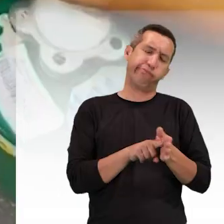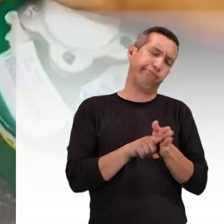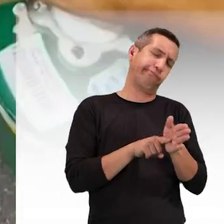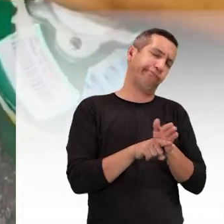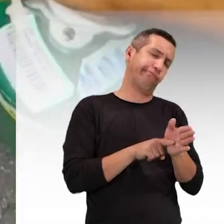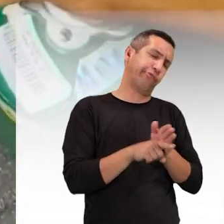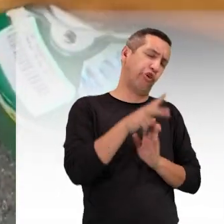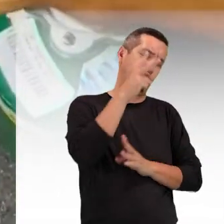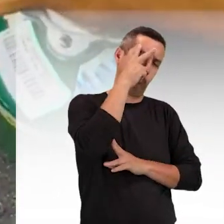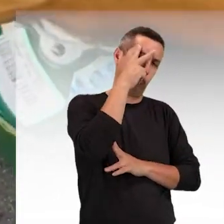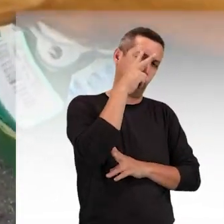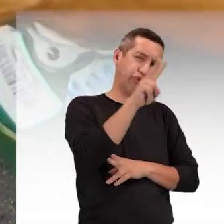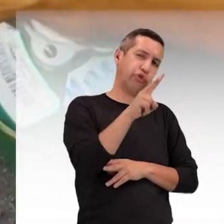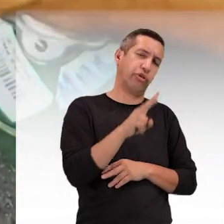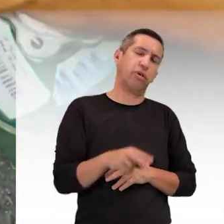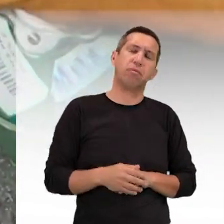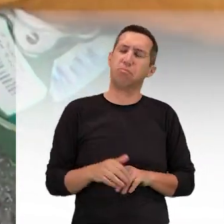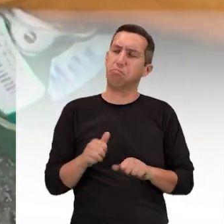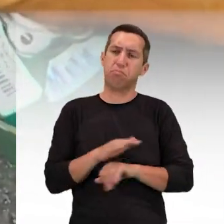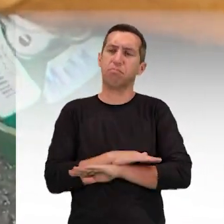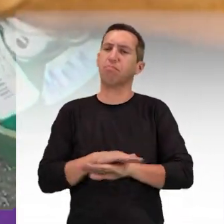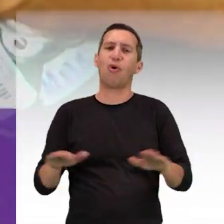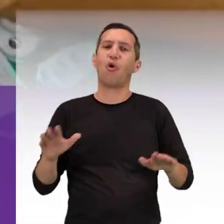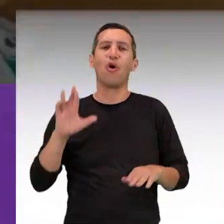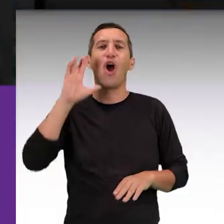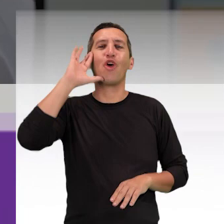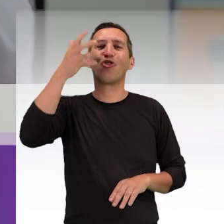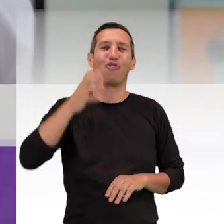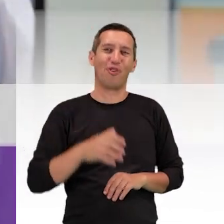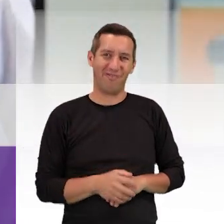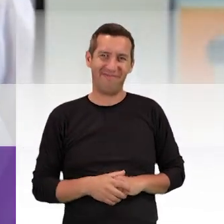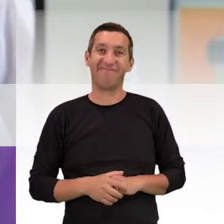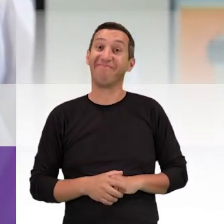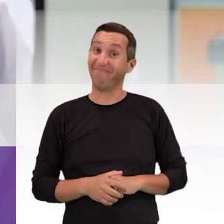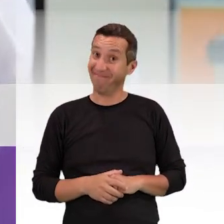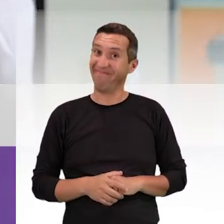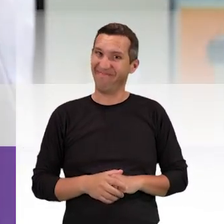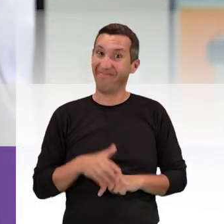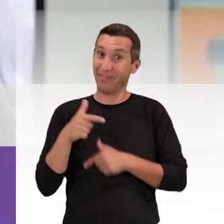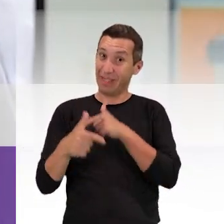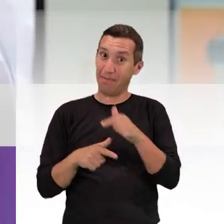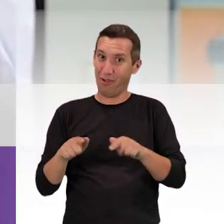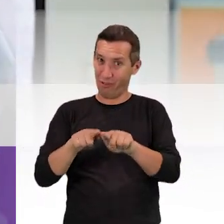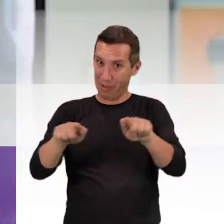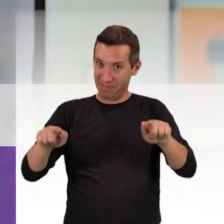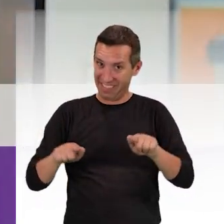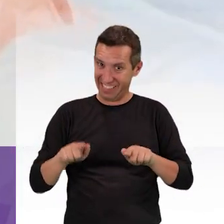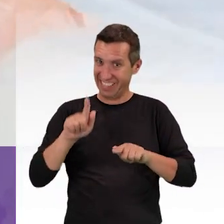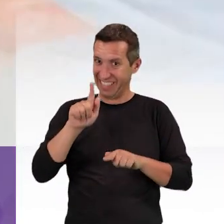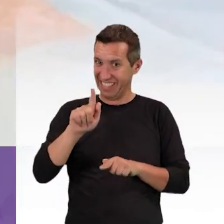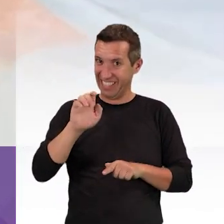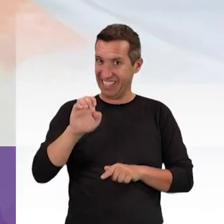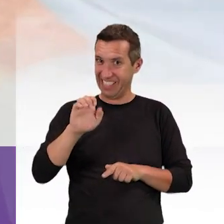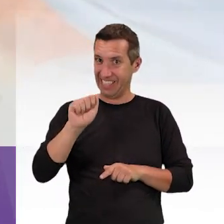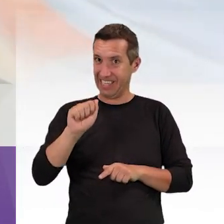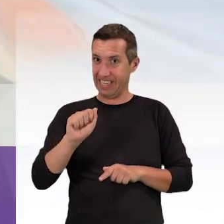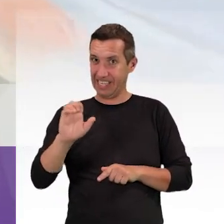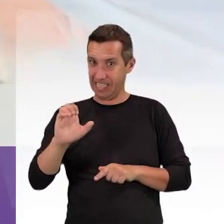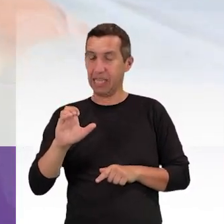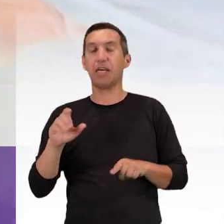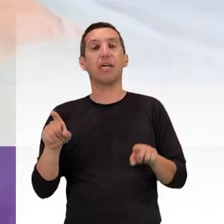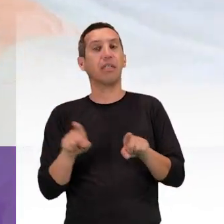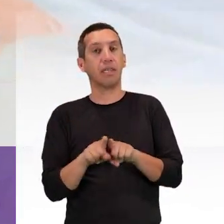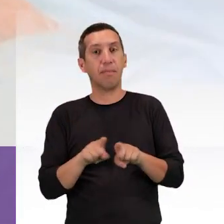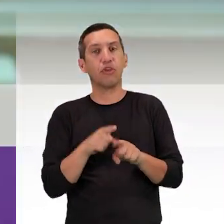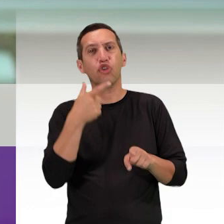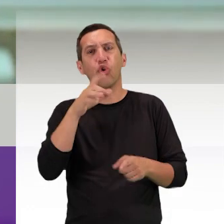o laudo, em 2 dias o assunto estava resolvido. O trabalho do GEAC pôde ser sentido em várias outras áreas